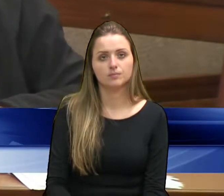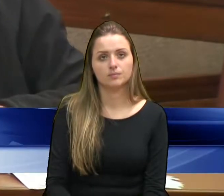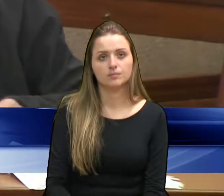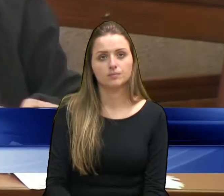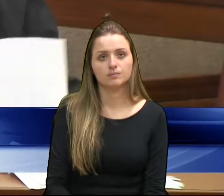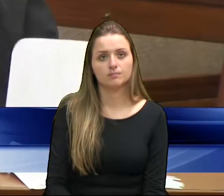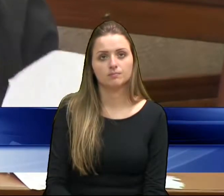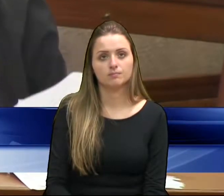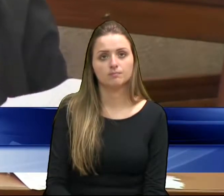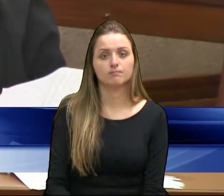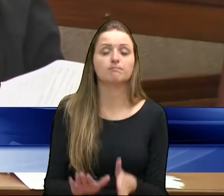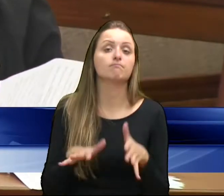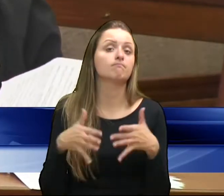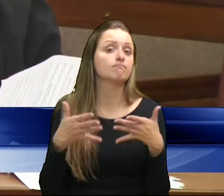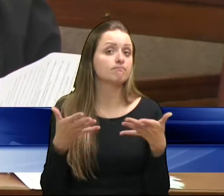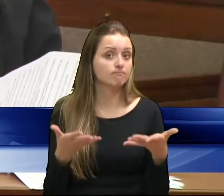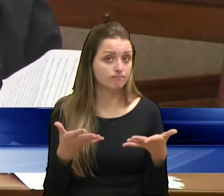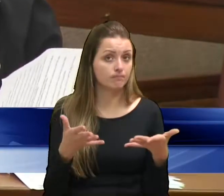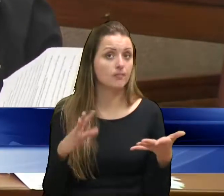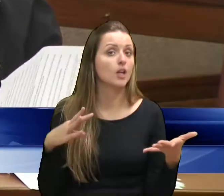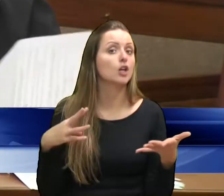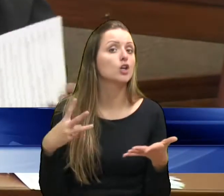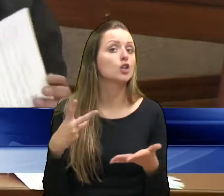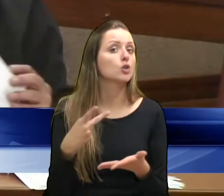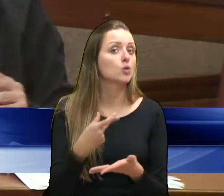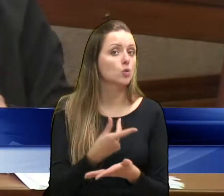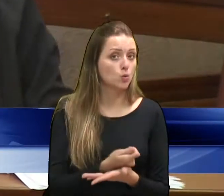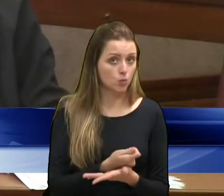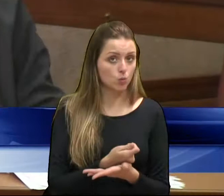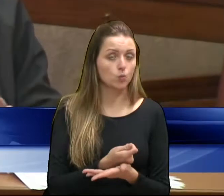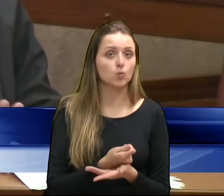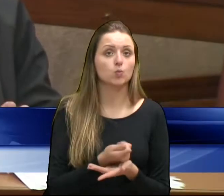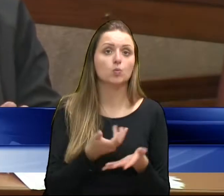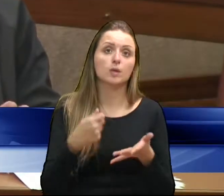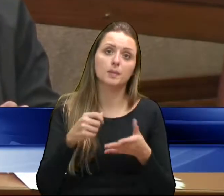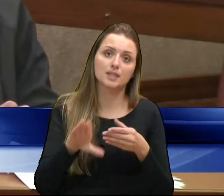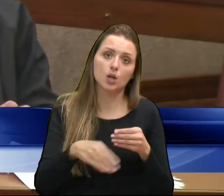Então, assim, tudo que quiser